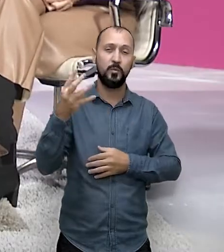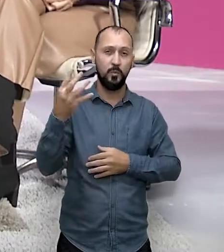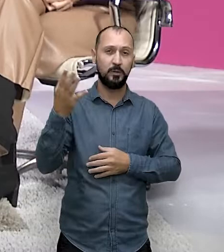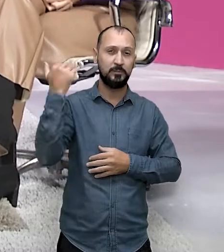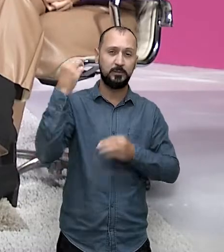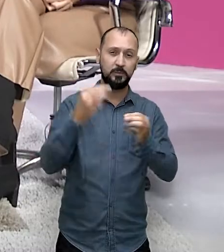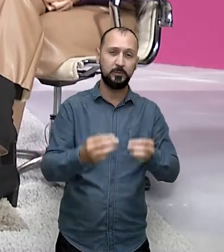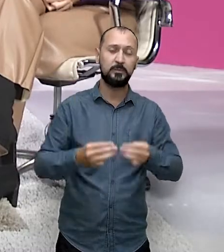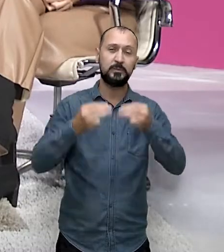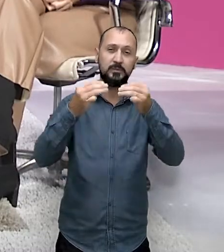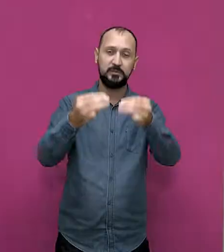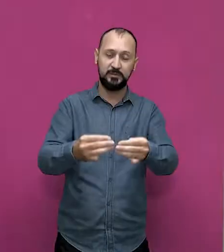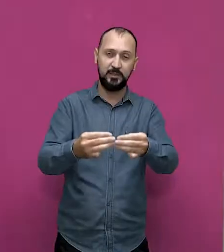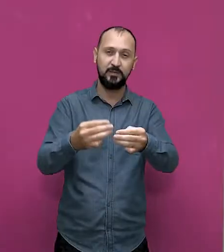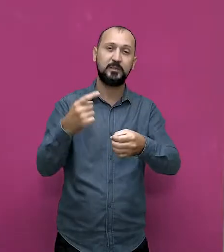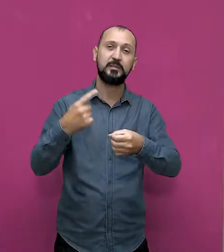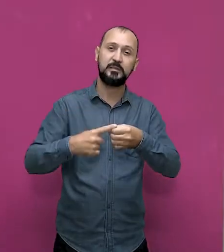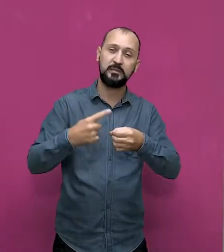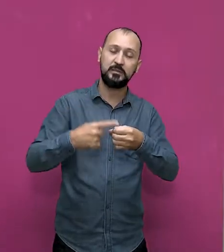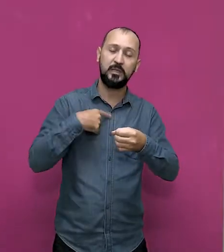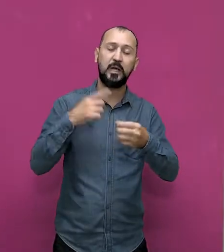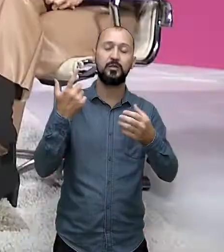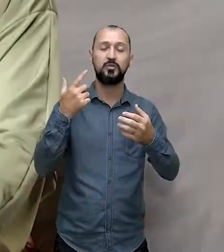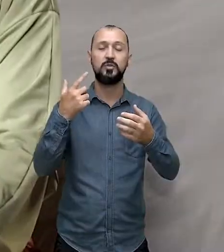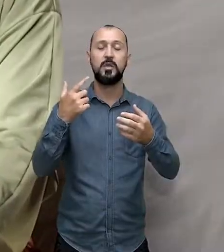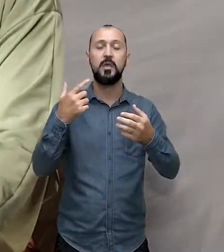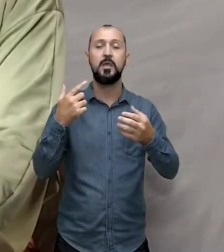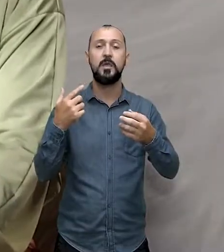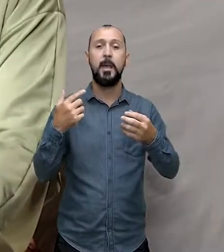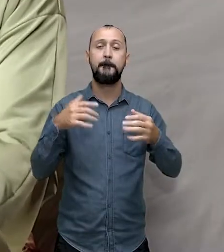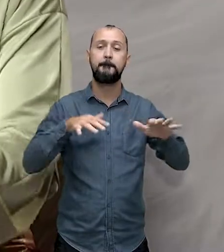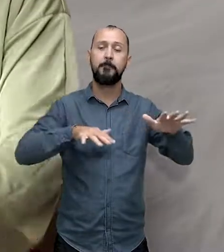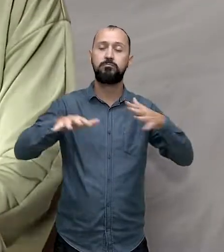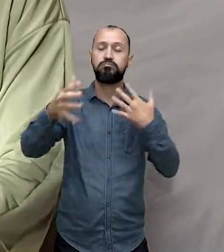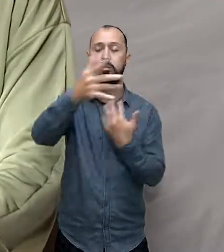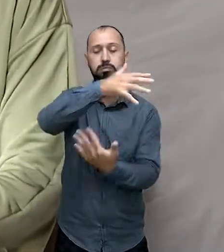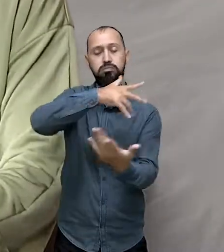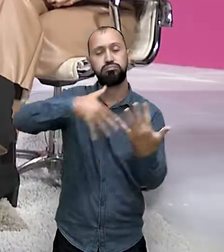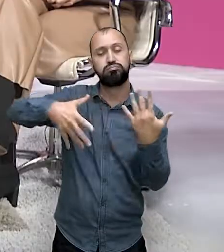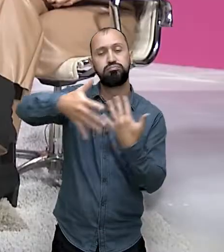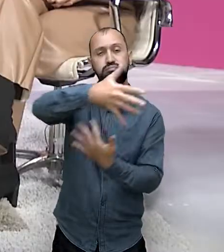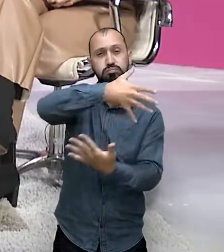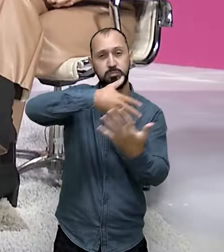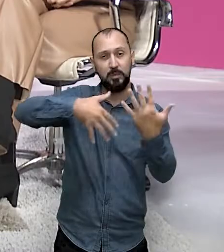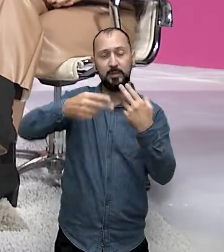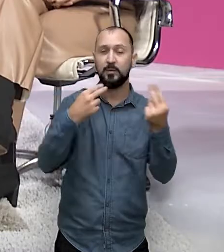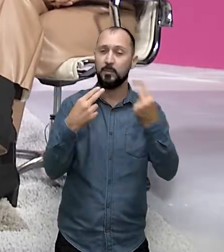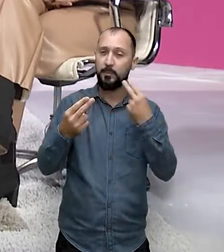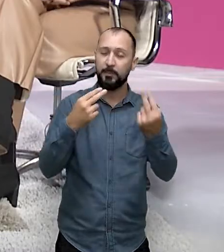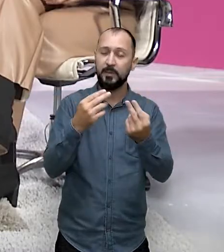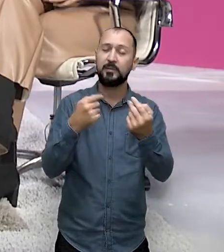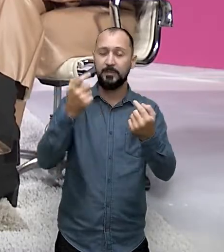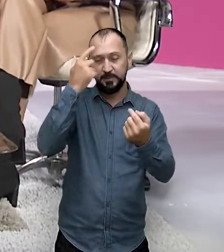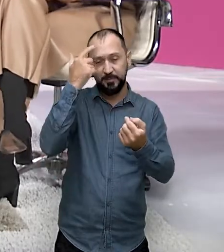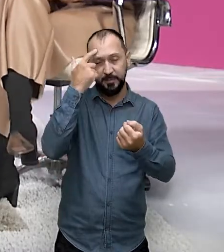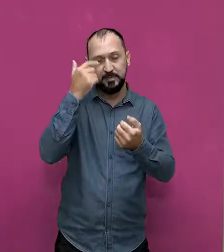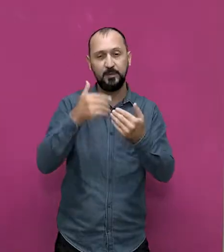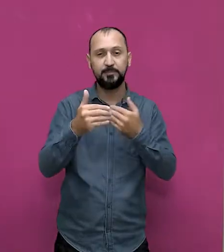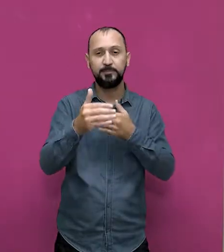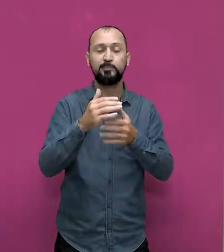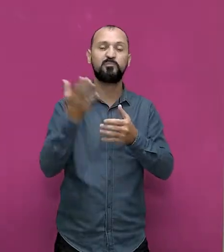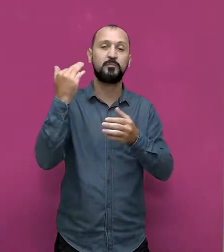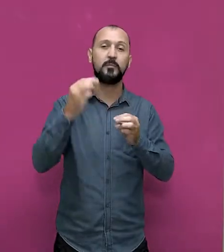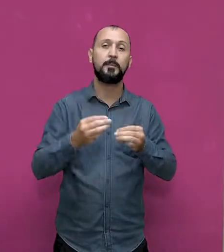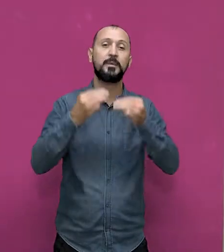no extinto Ministério das Cidades e a mobilidade urbana é algo que tem que ser pensado a longo prazo. Como foi isso? Conta um pouquinho pra gente.